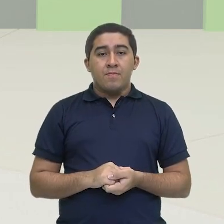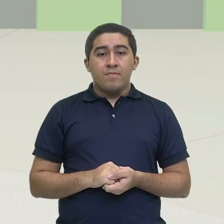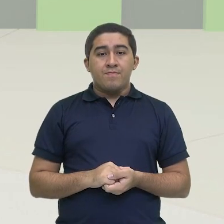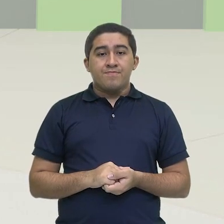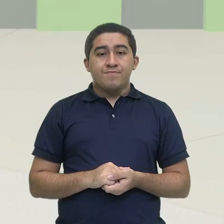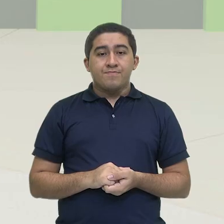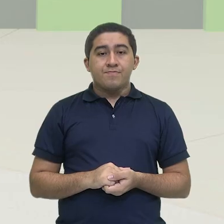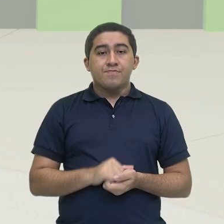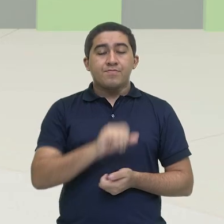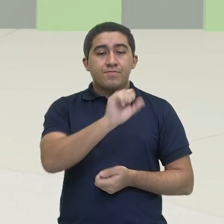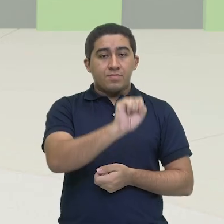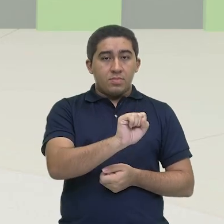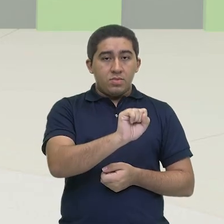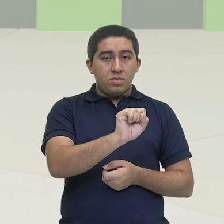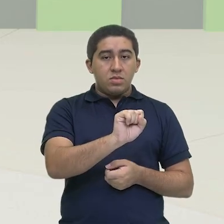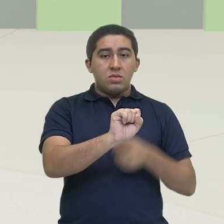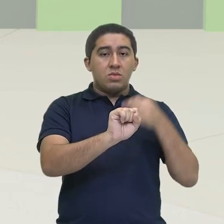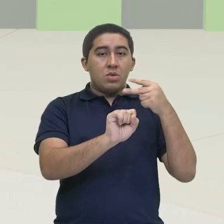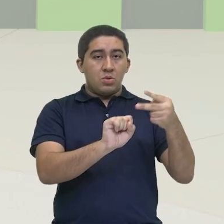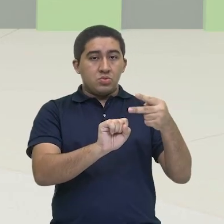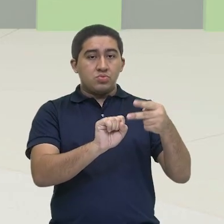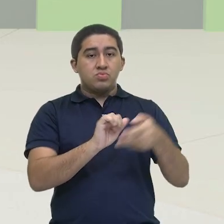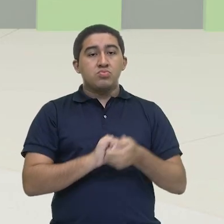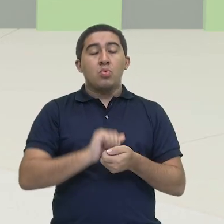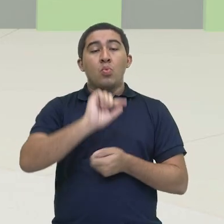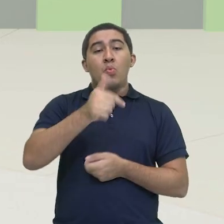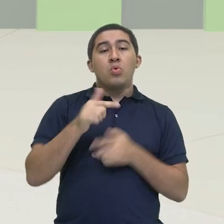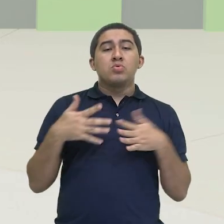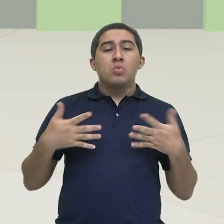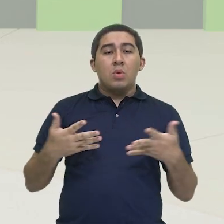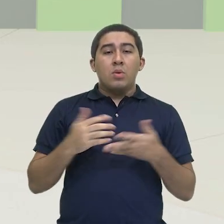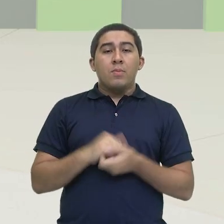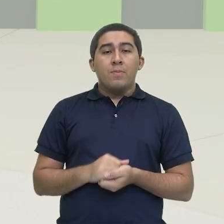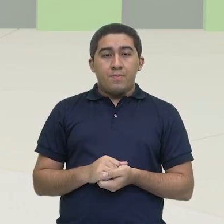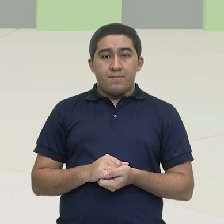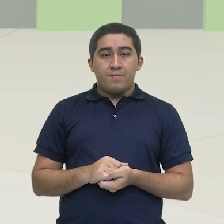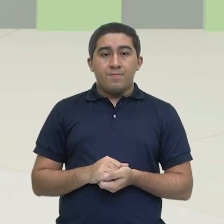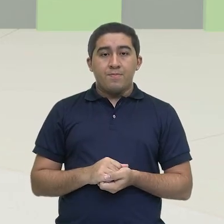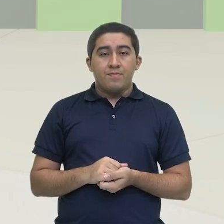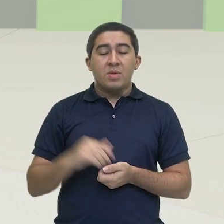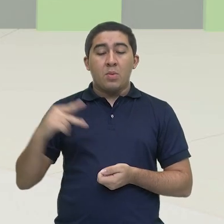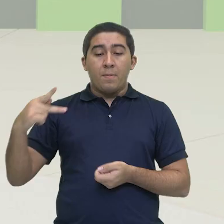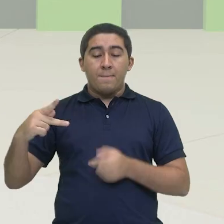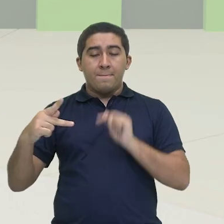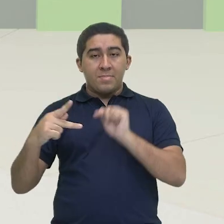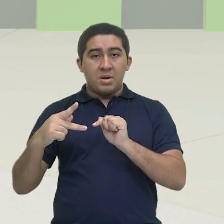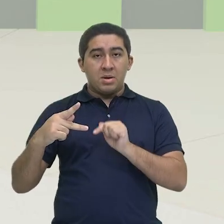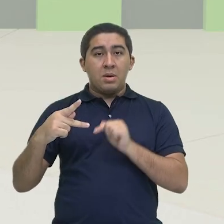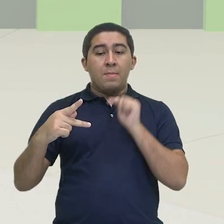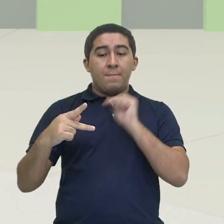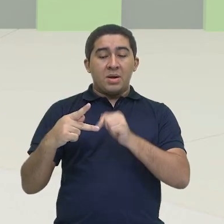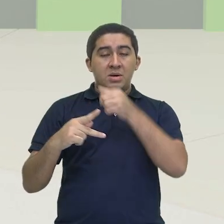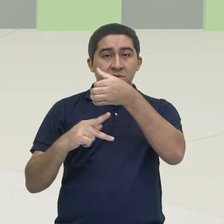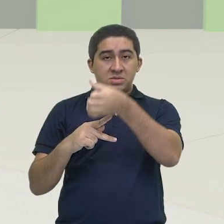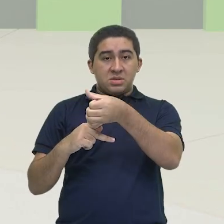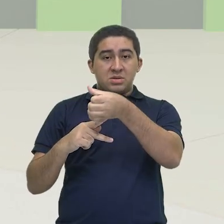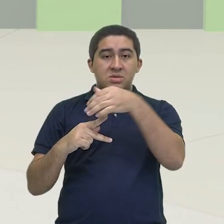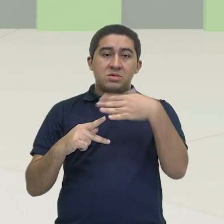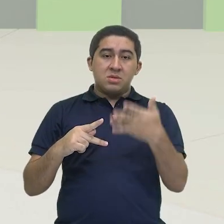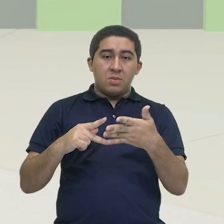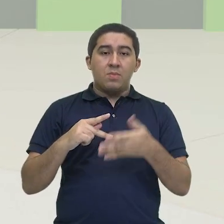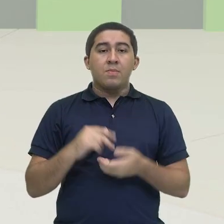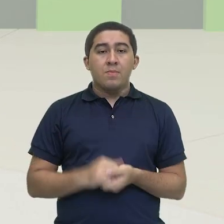porque S2. No outro, qual é o outro quartinho, que é o outro subnível? É o P, P6. Então, aqui, ó,